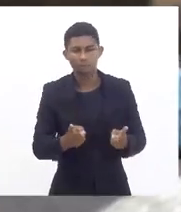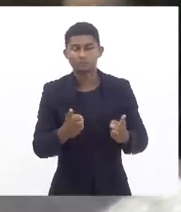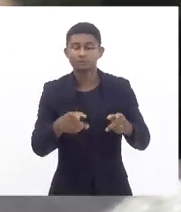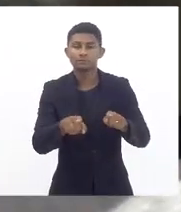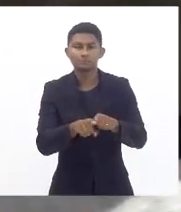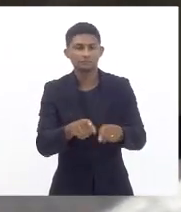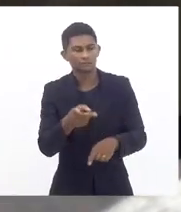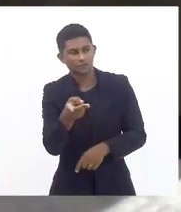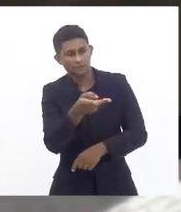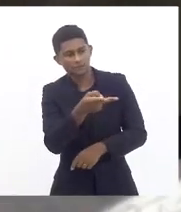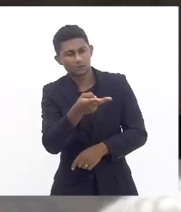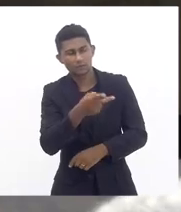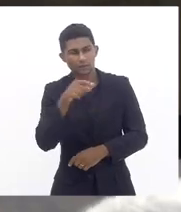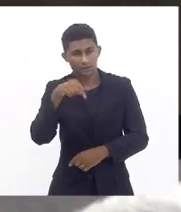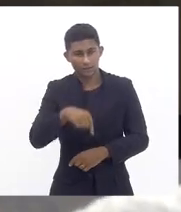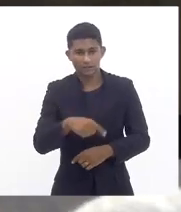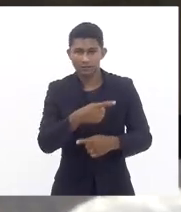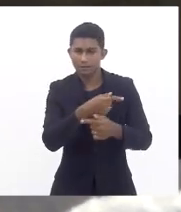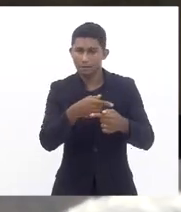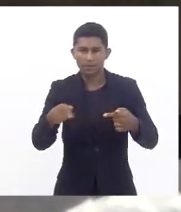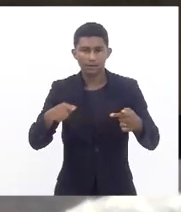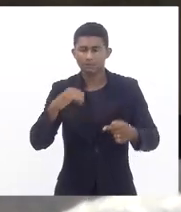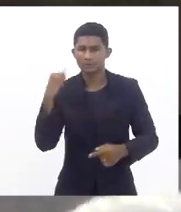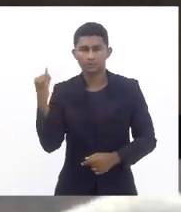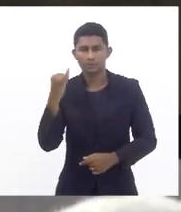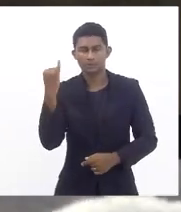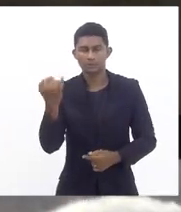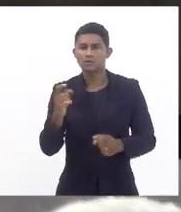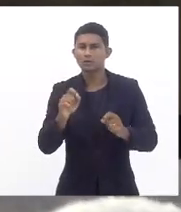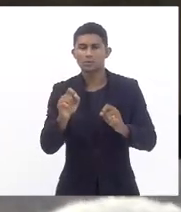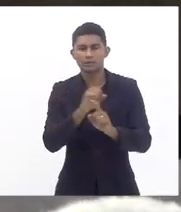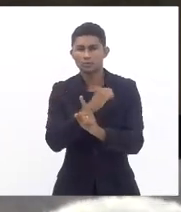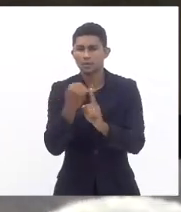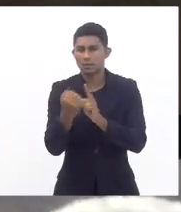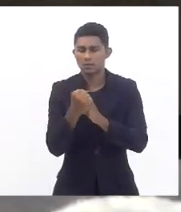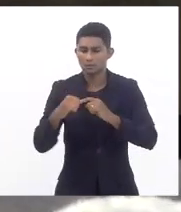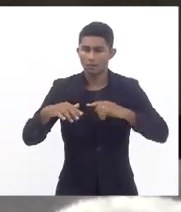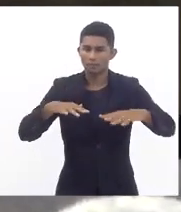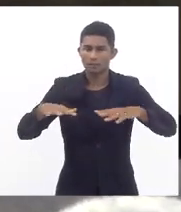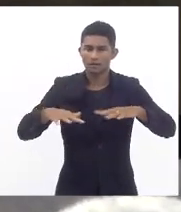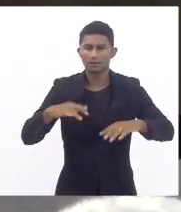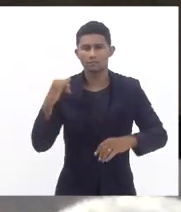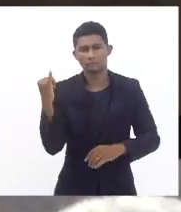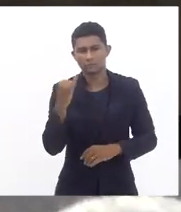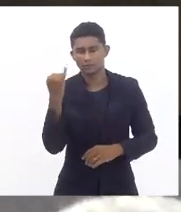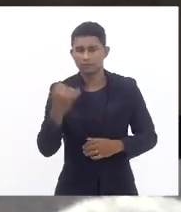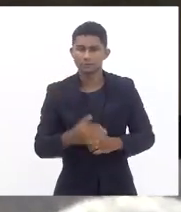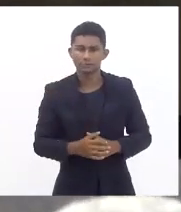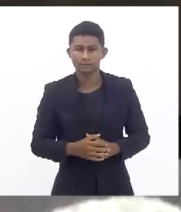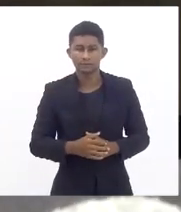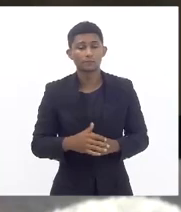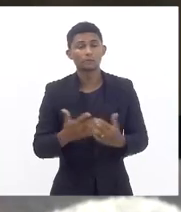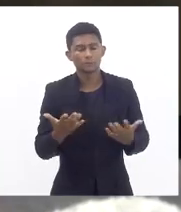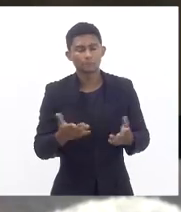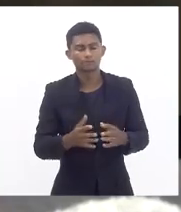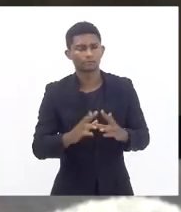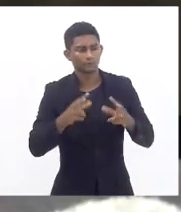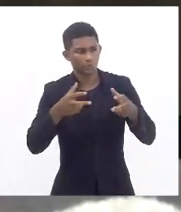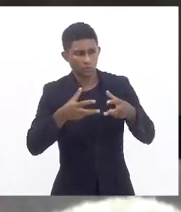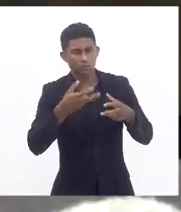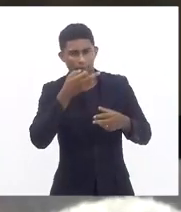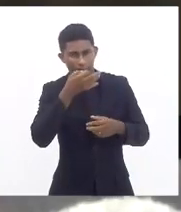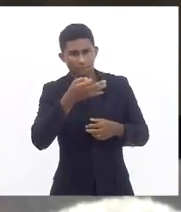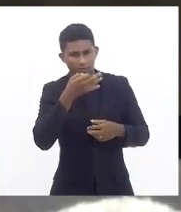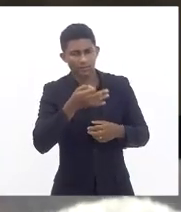Vossas Excelências nessa semana tão importante para os movimentos sociais. Bom, vindo ao parecer do projeto do